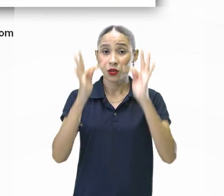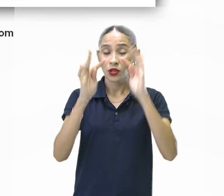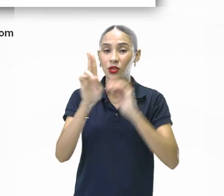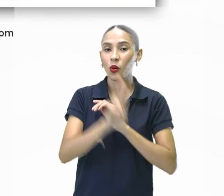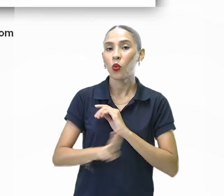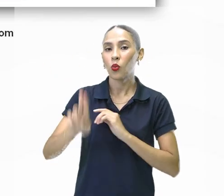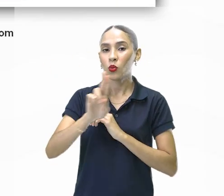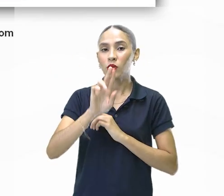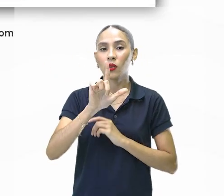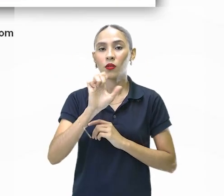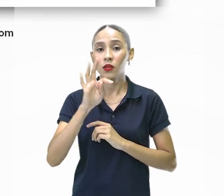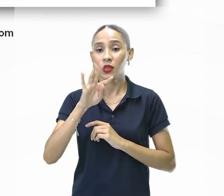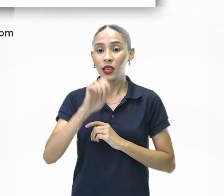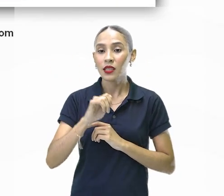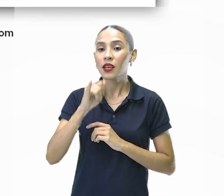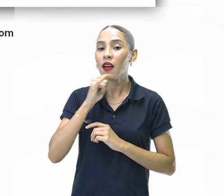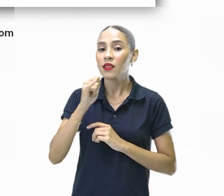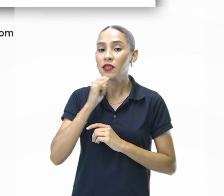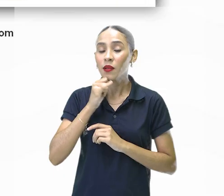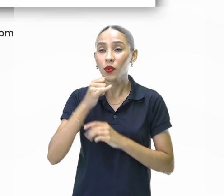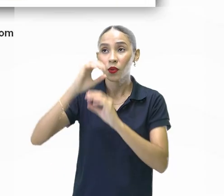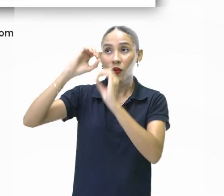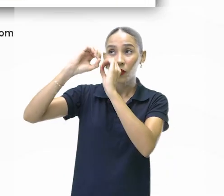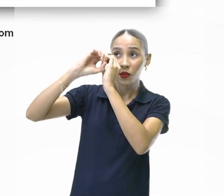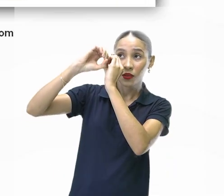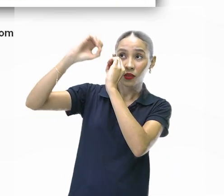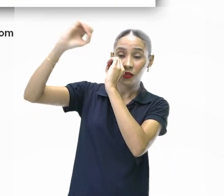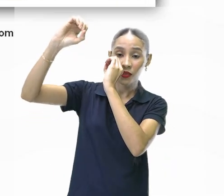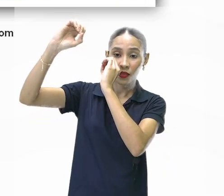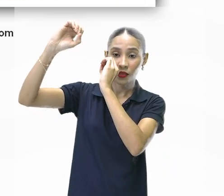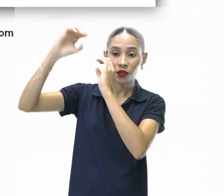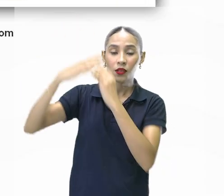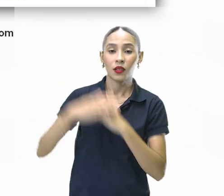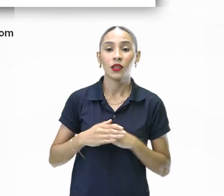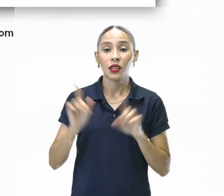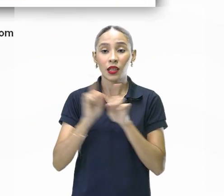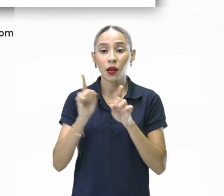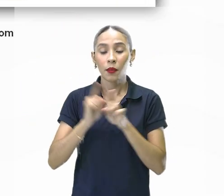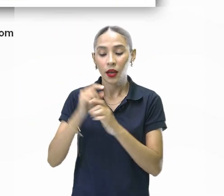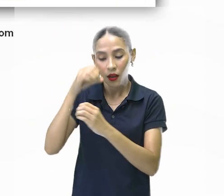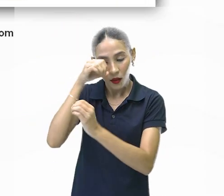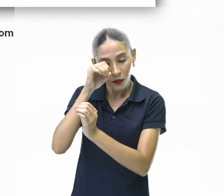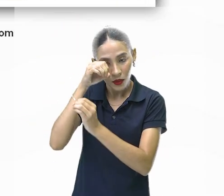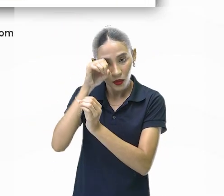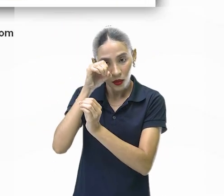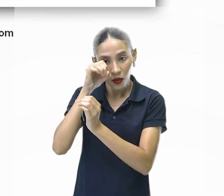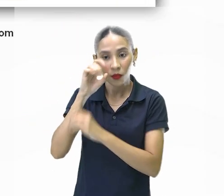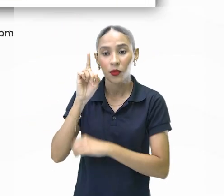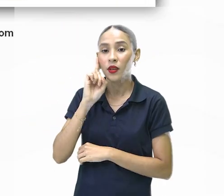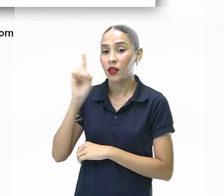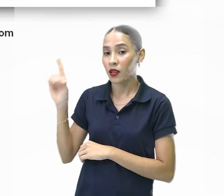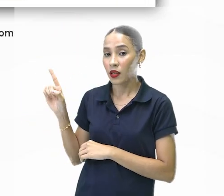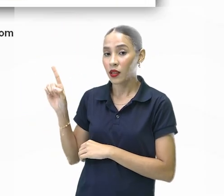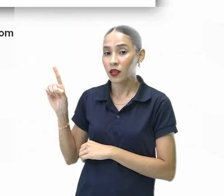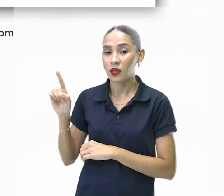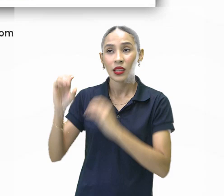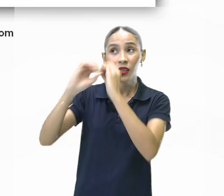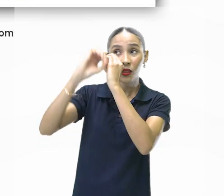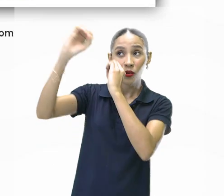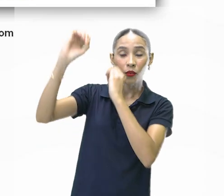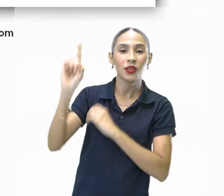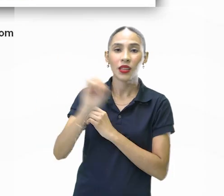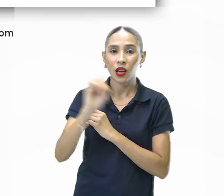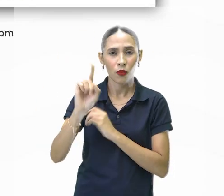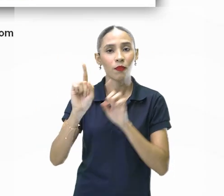lentes, como, por exemplo, o telescópio, o microscópio, que está aí na imagem, né? O telescópio não está na imagem, mas também